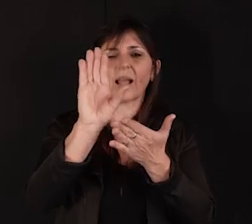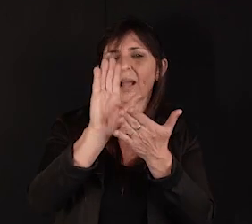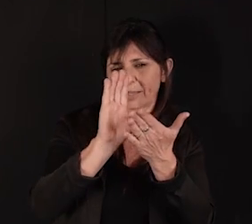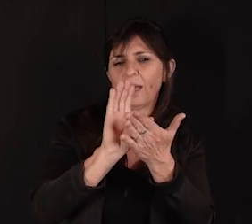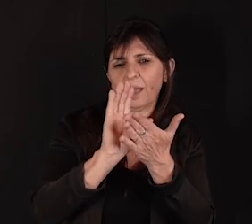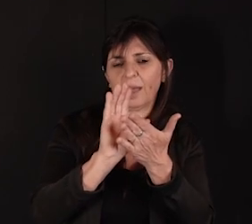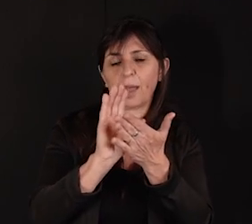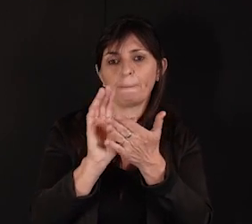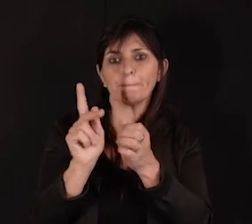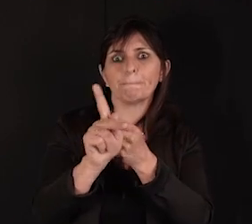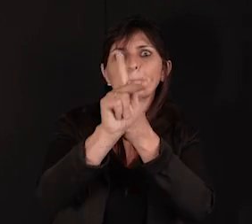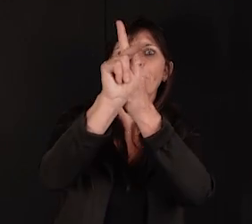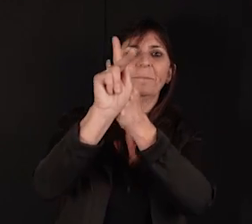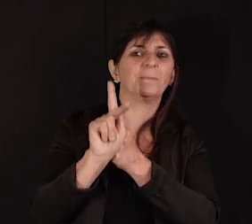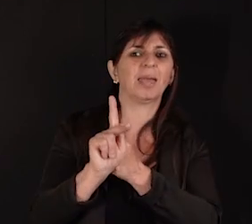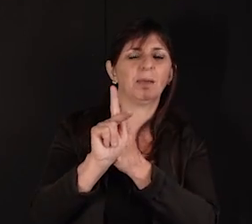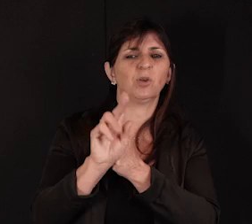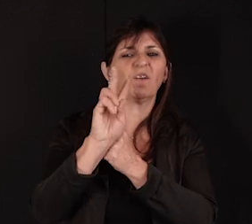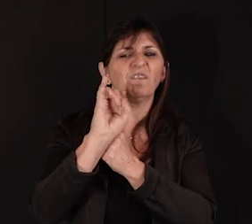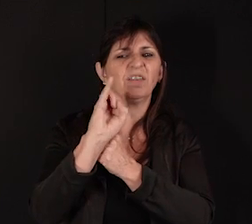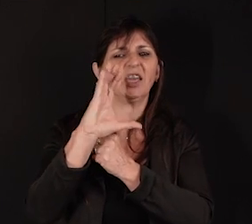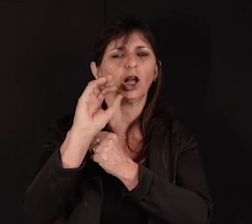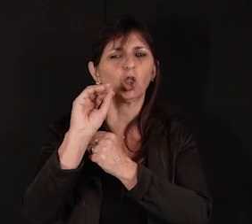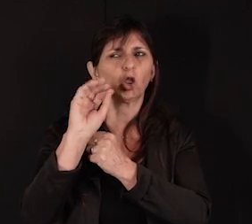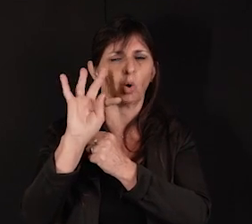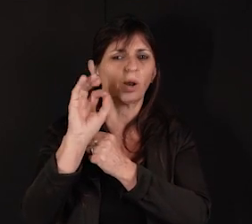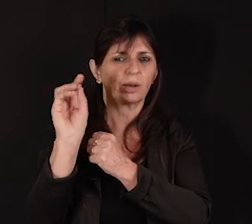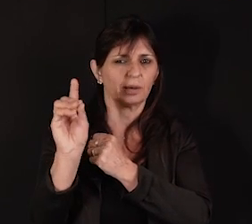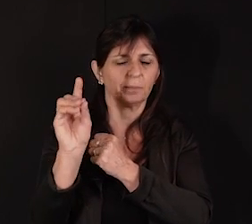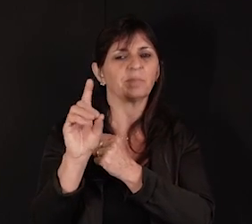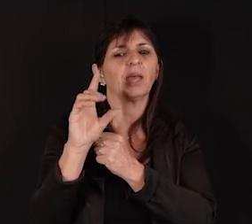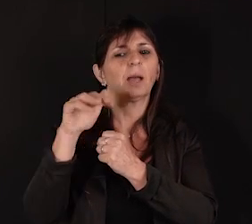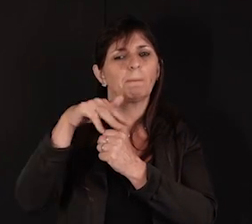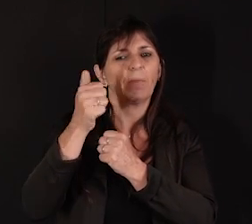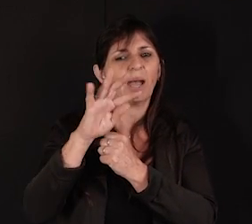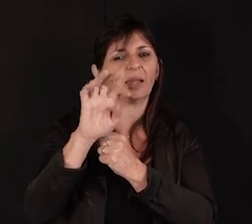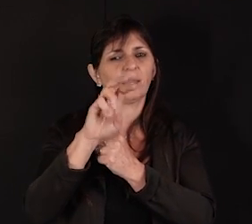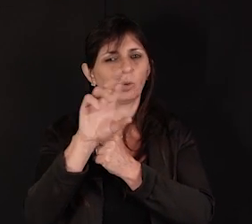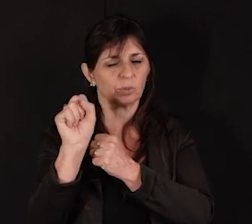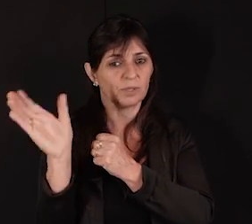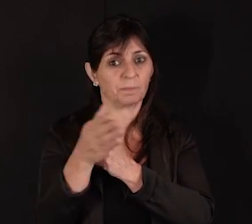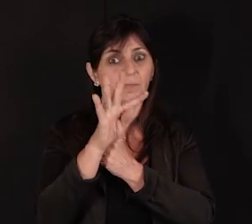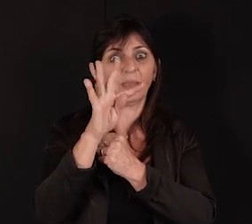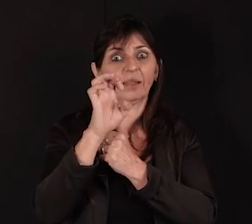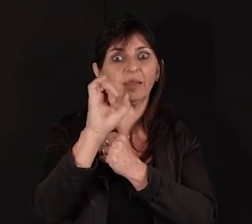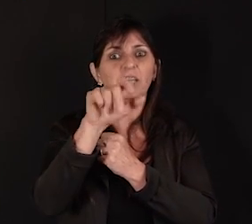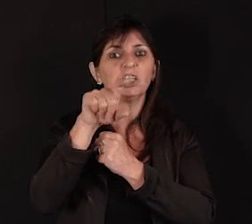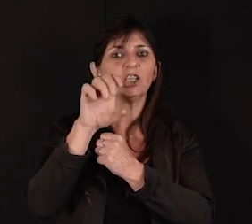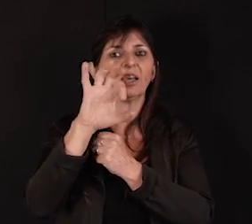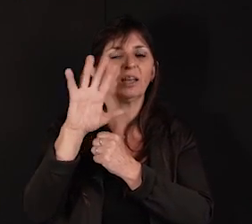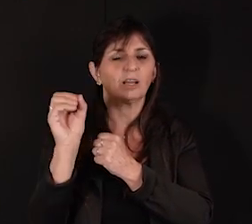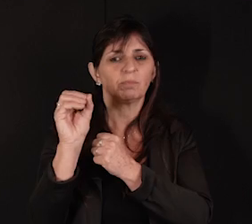o prêmio Victor Matheus Teixeira em 2013, como melhor instrumentista